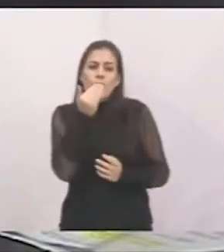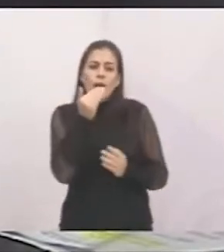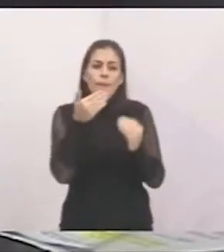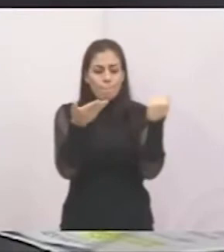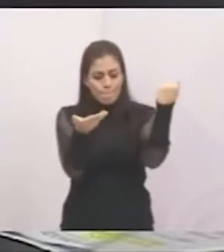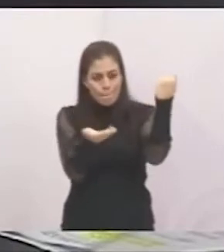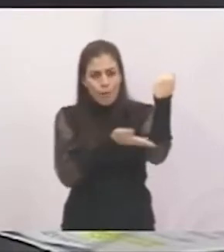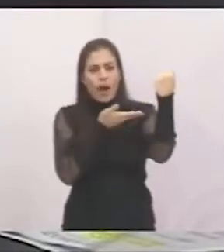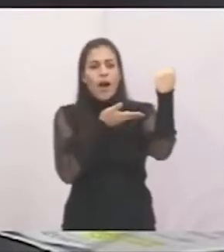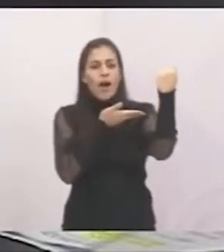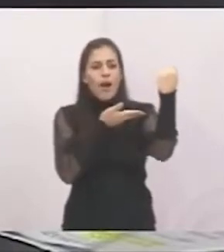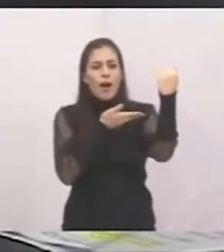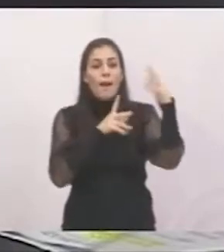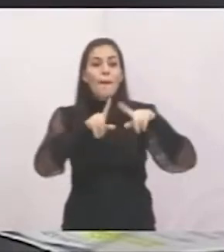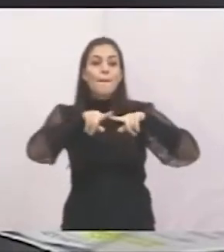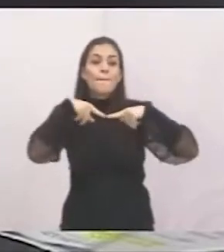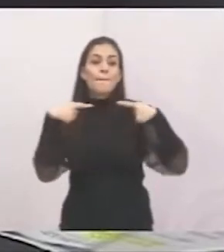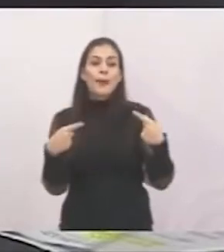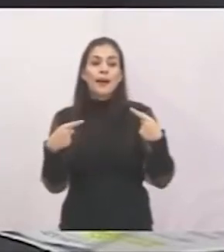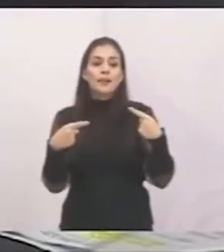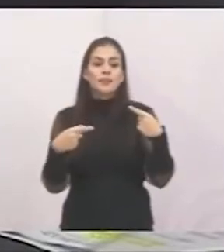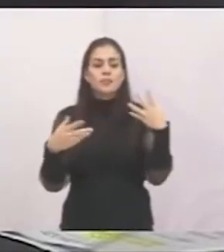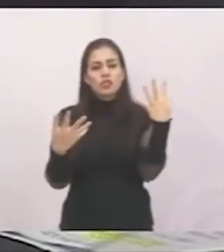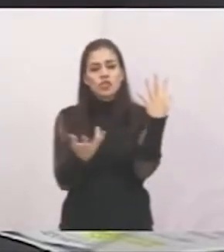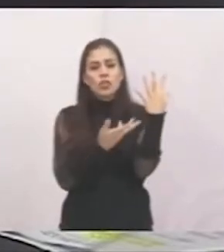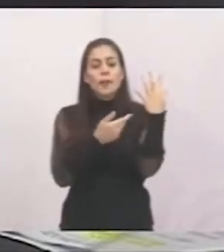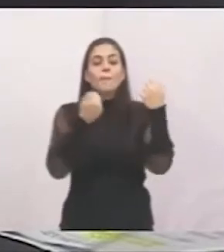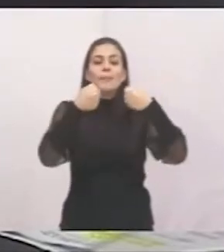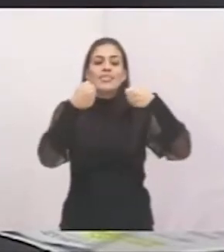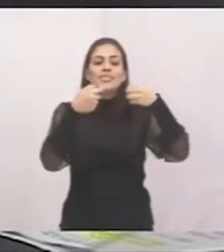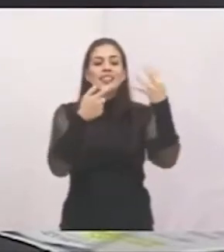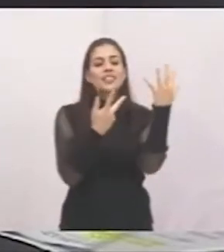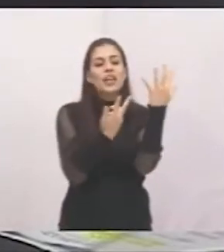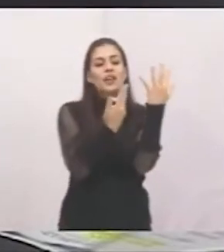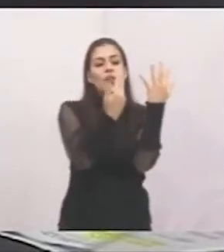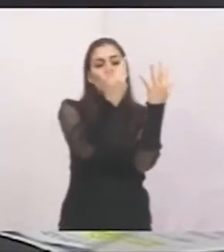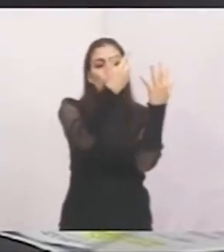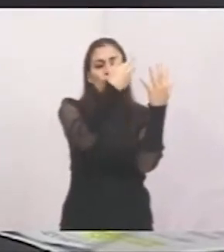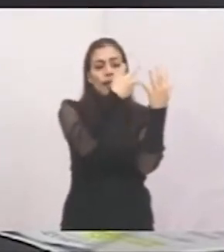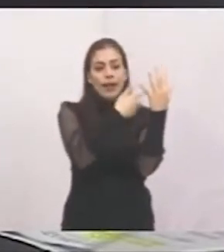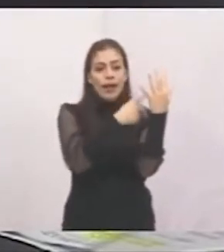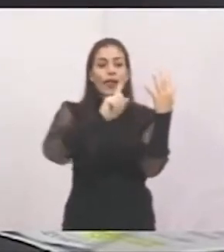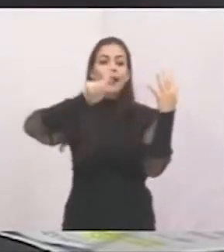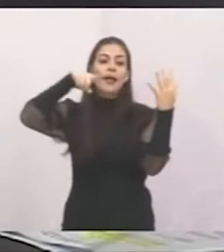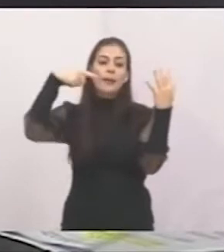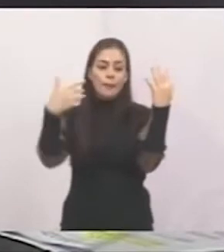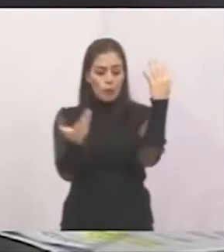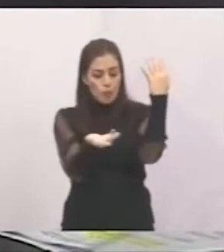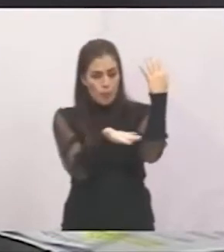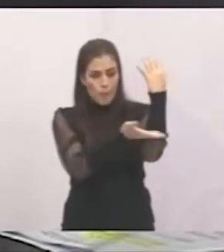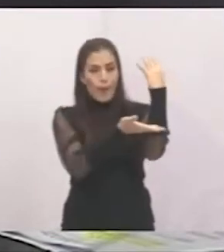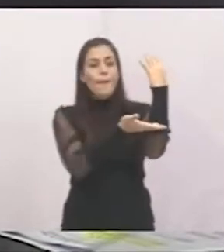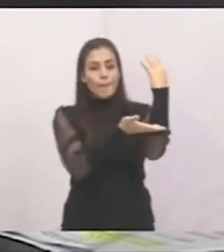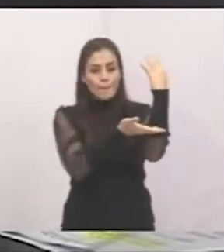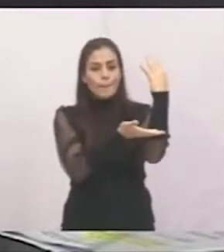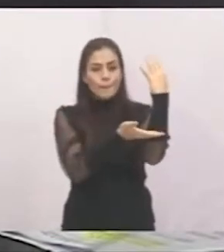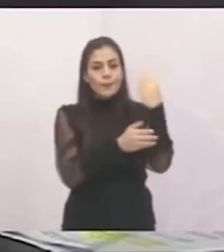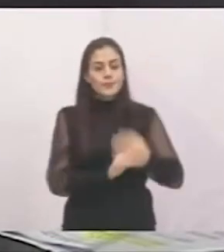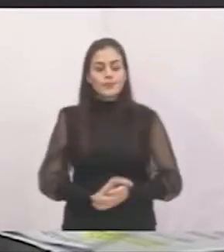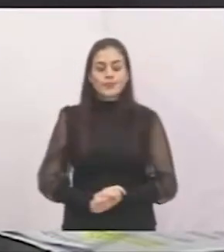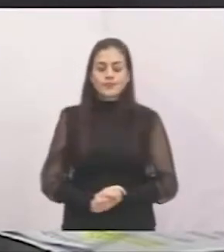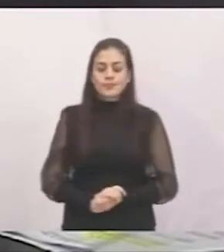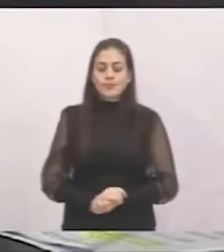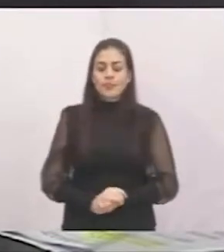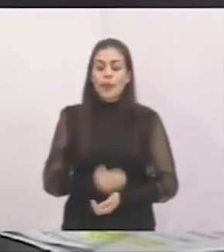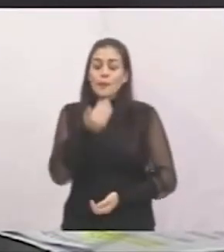a EDP tem que ir lá tirar os galhos da árvore para depois tirar essas árvores nesse local peço de